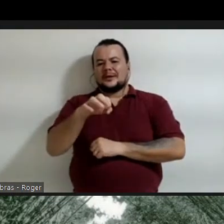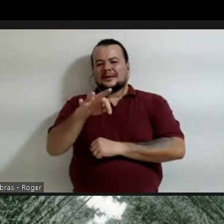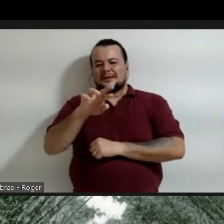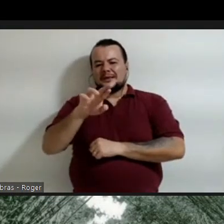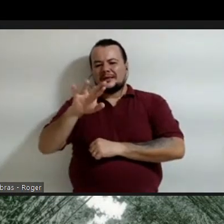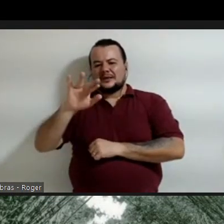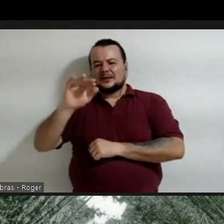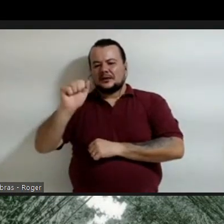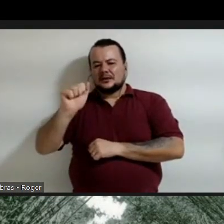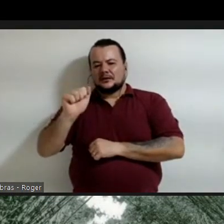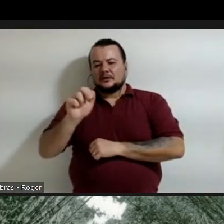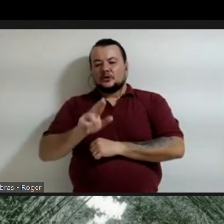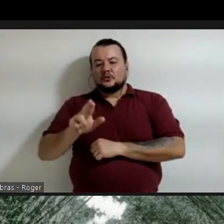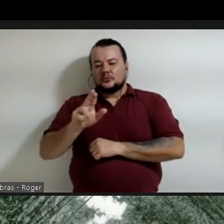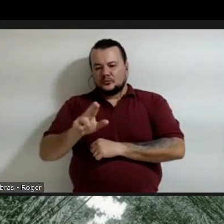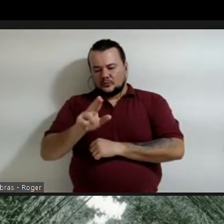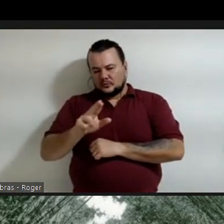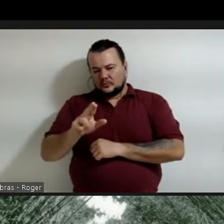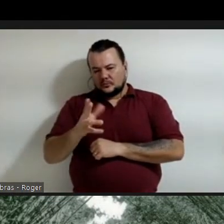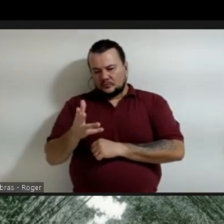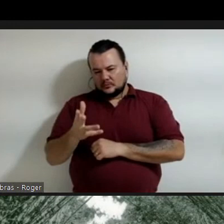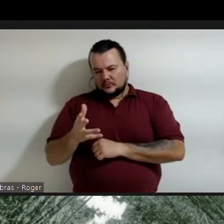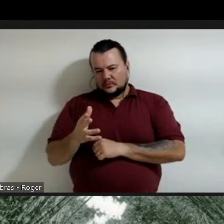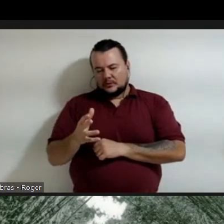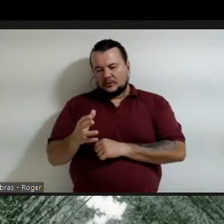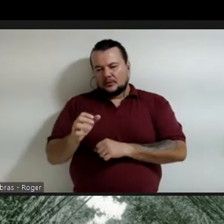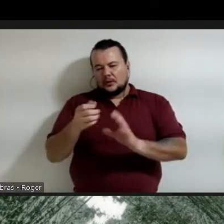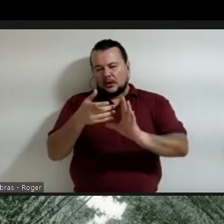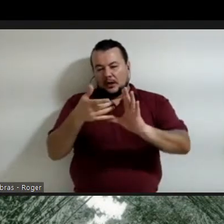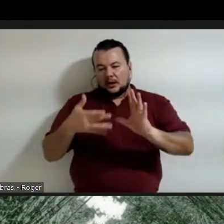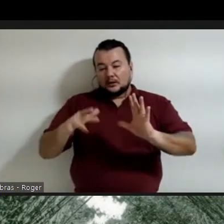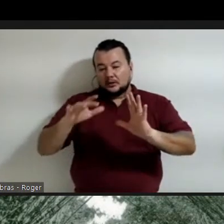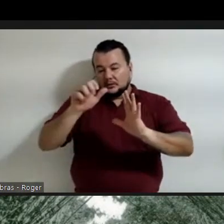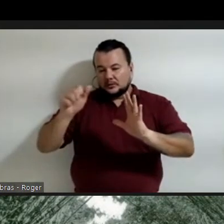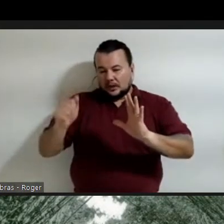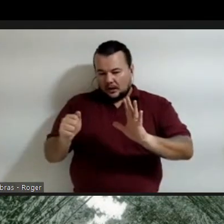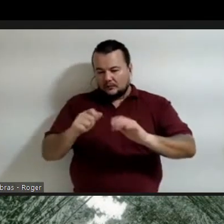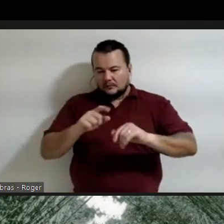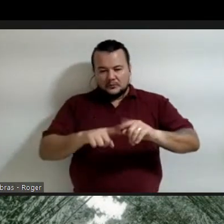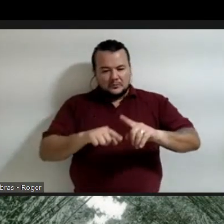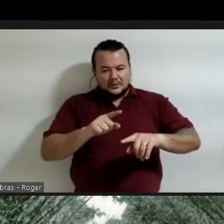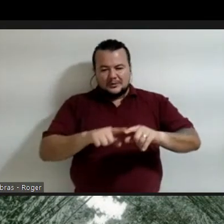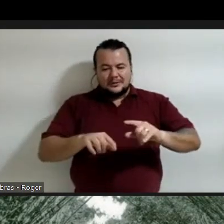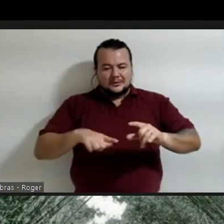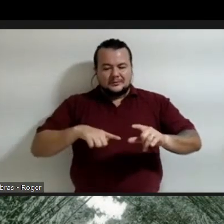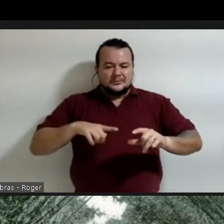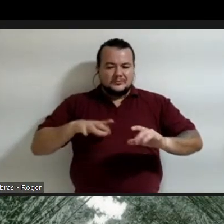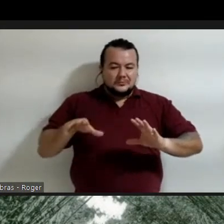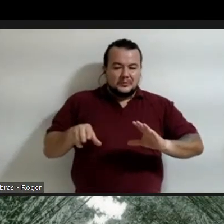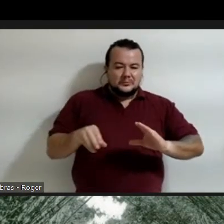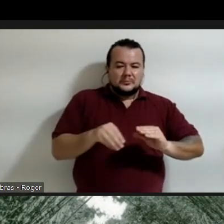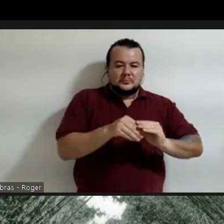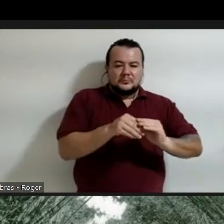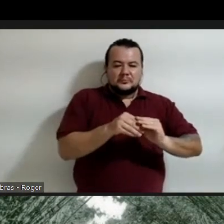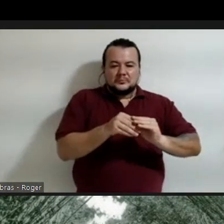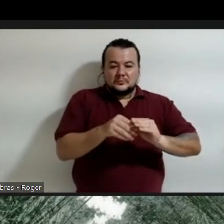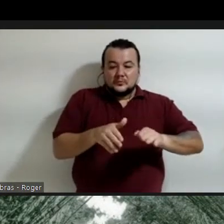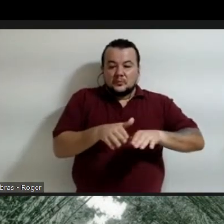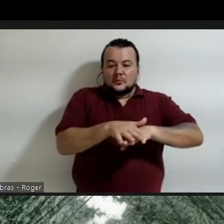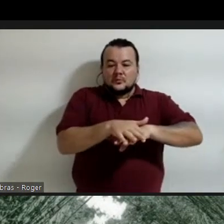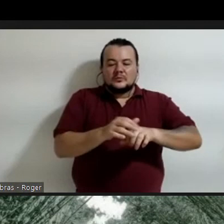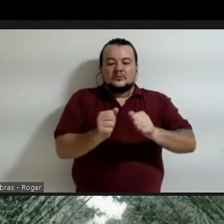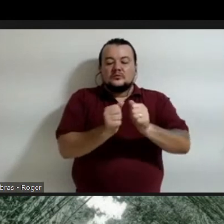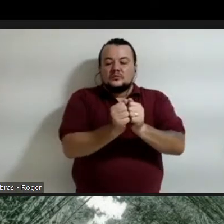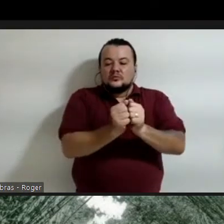subtle and they're very integrated within a larger geometry. And I think that is a result of the layering of a lot of these